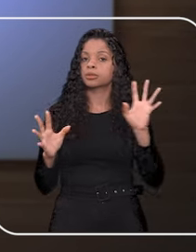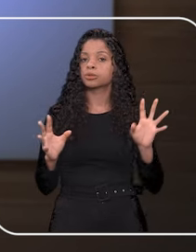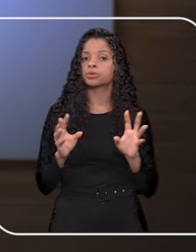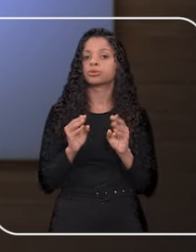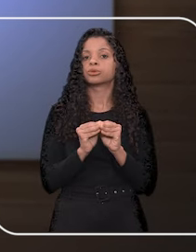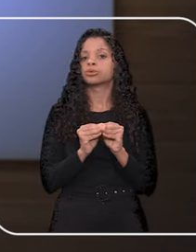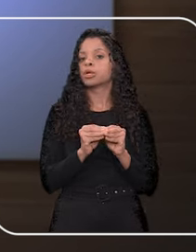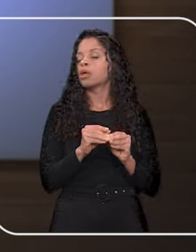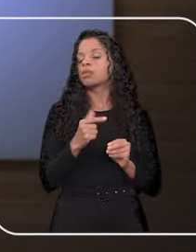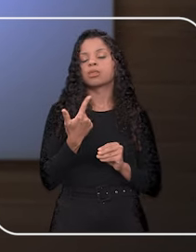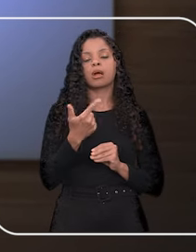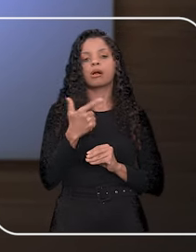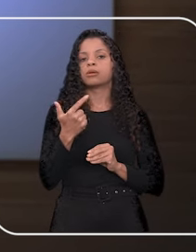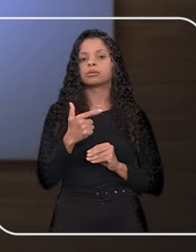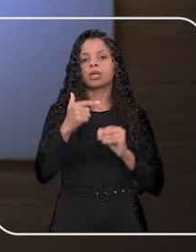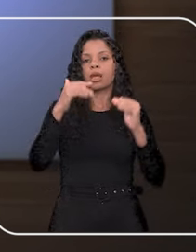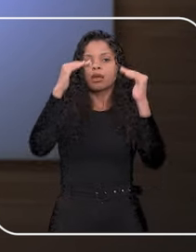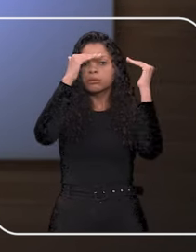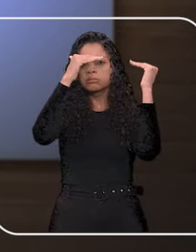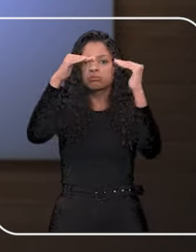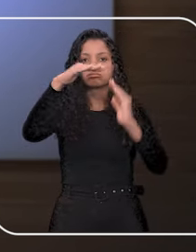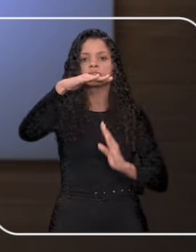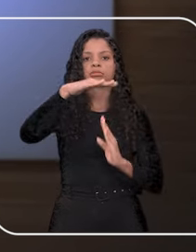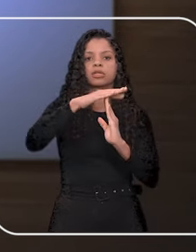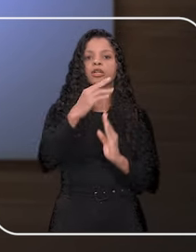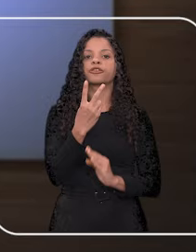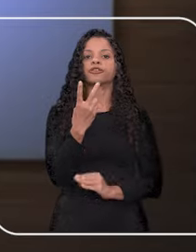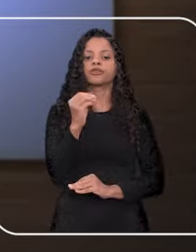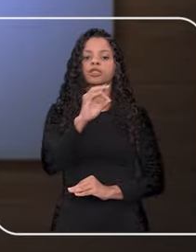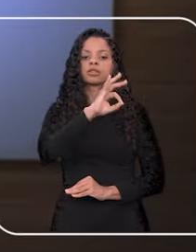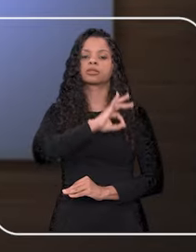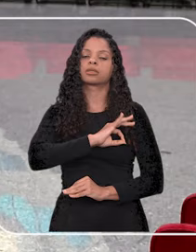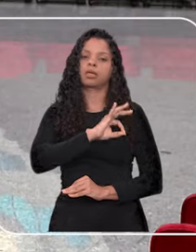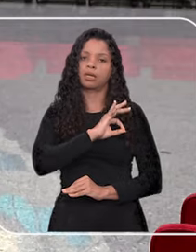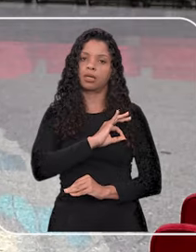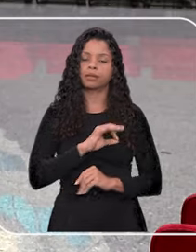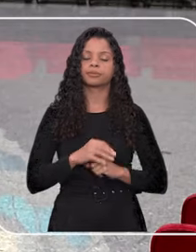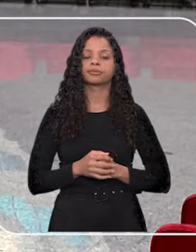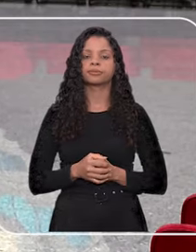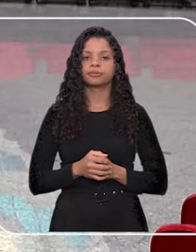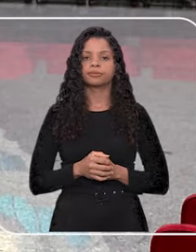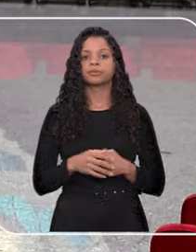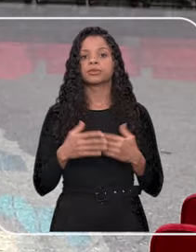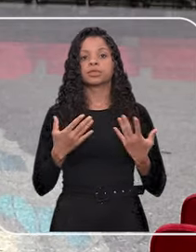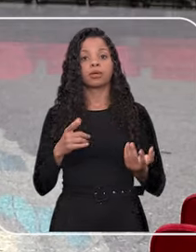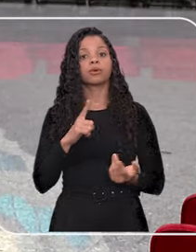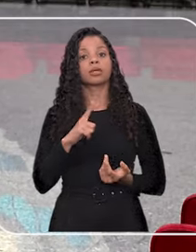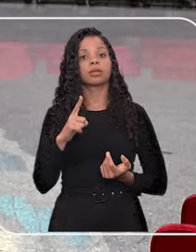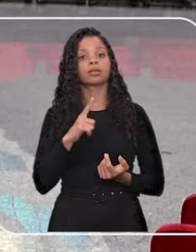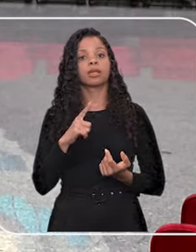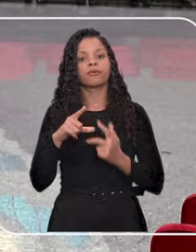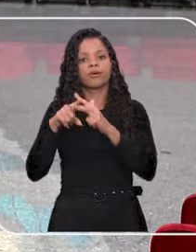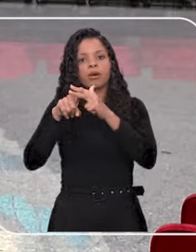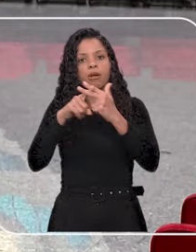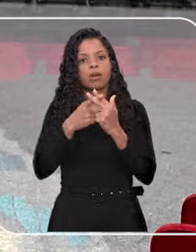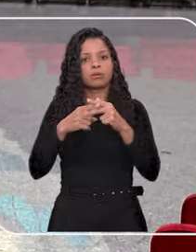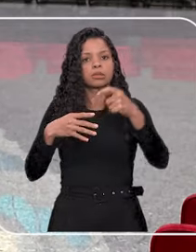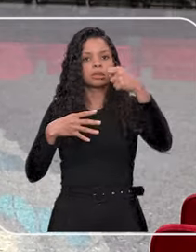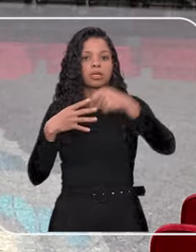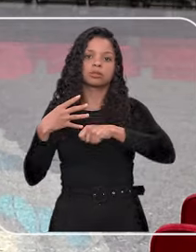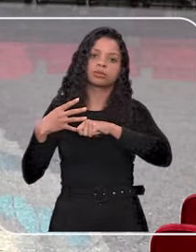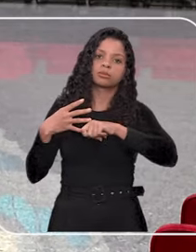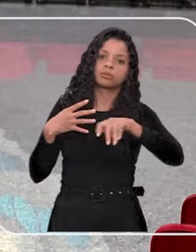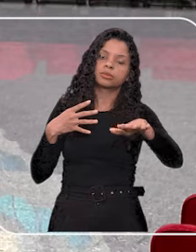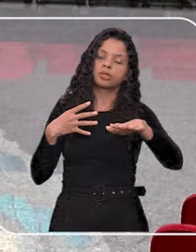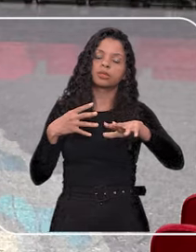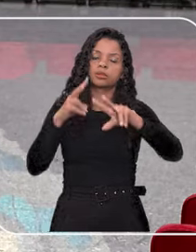Senac não estão submetidas ao teto de 20 salários como houve uma revisão da jurisprudência do STJ